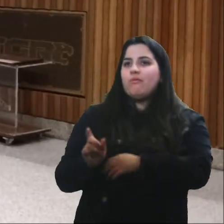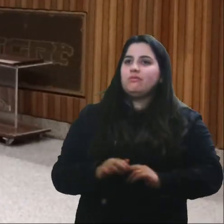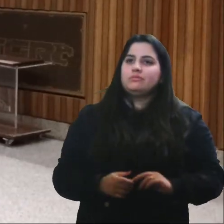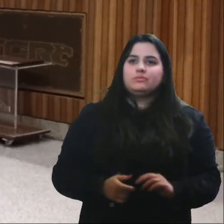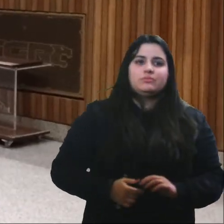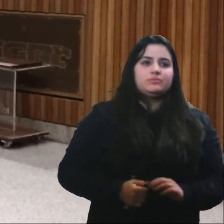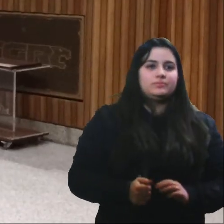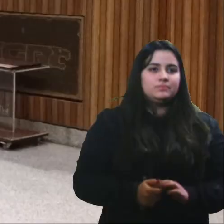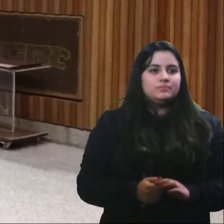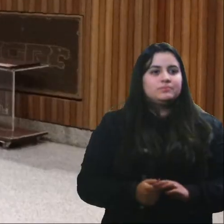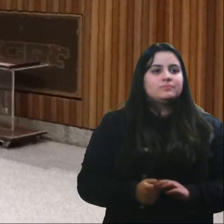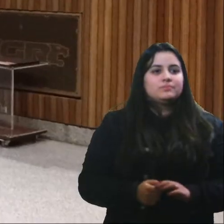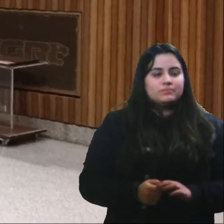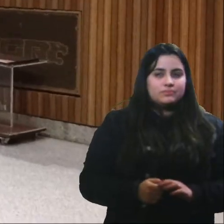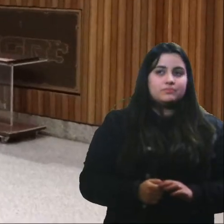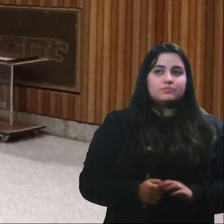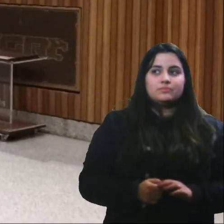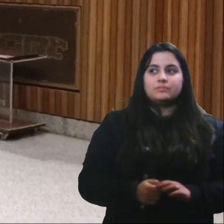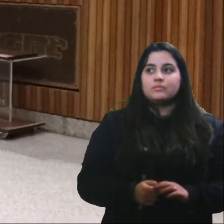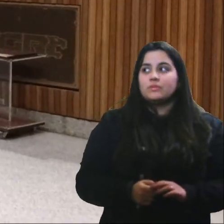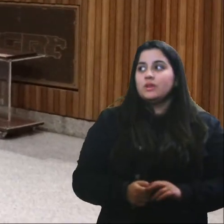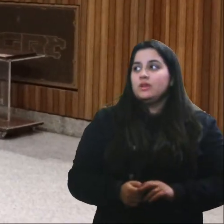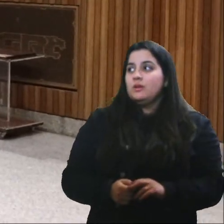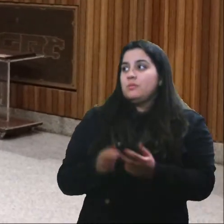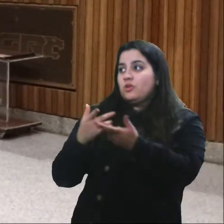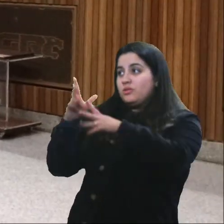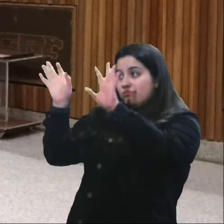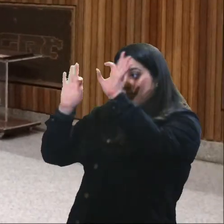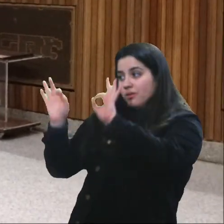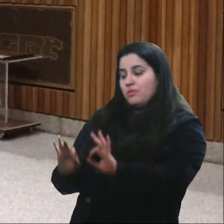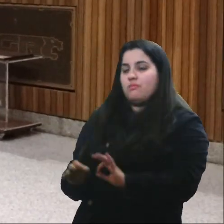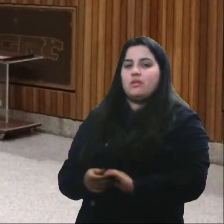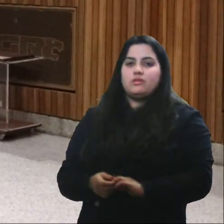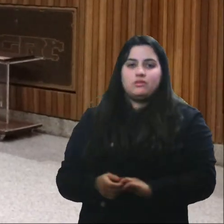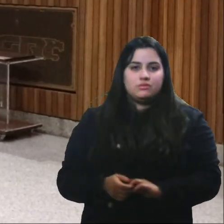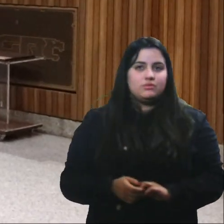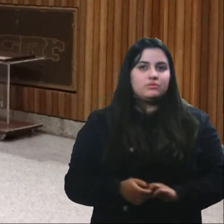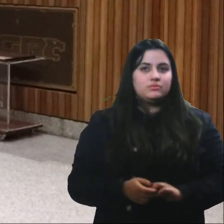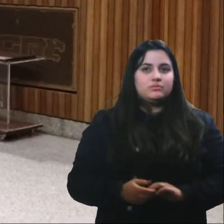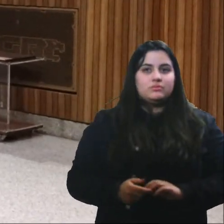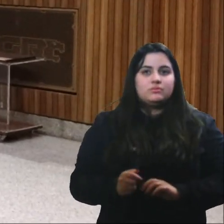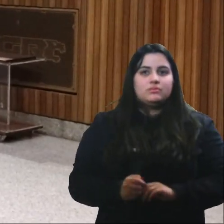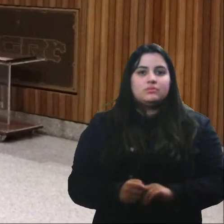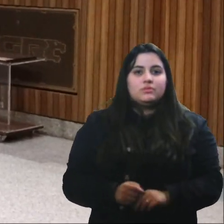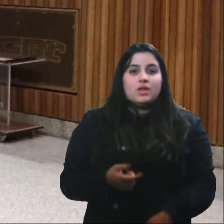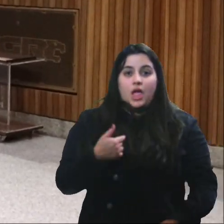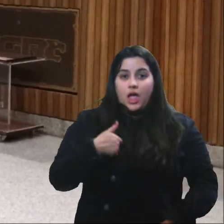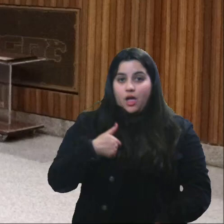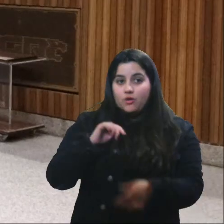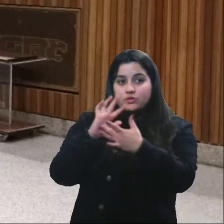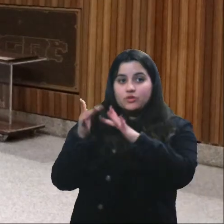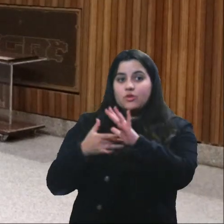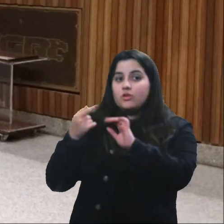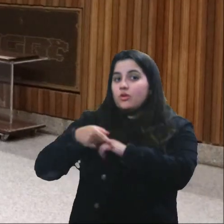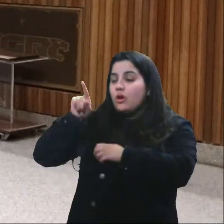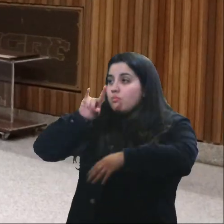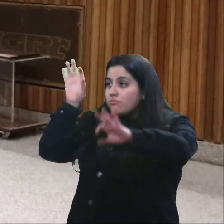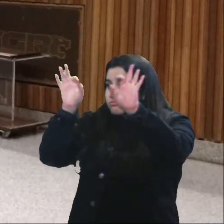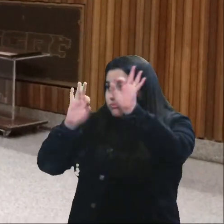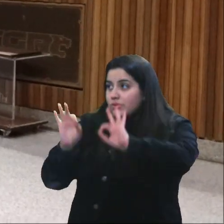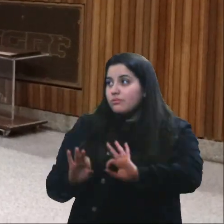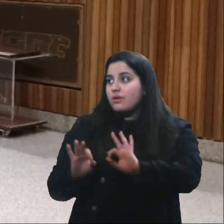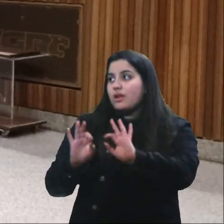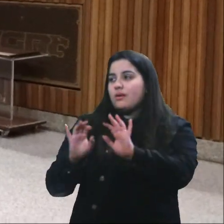para o quarto que Ele está preparando? Não é isso que Ele diz em João? Eu estou indo preparar um quarto para vocês.